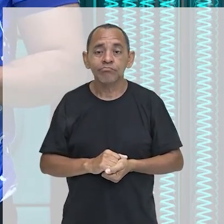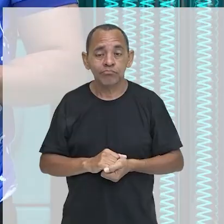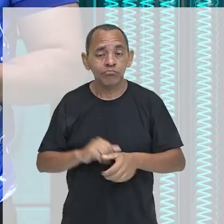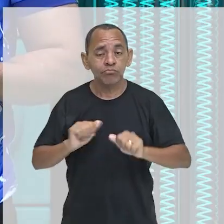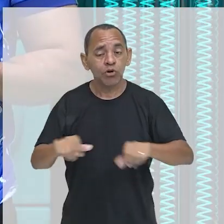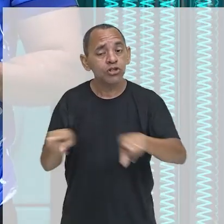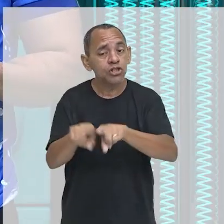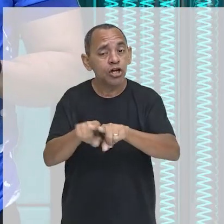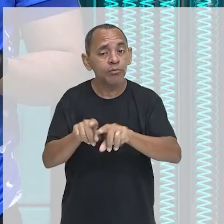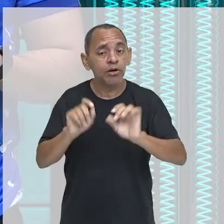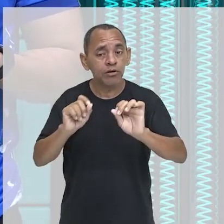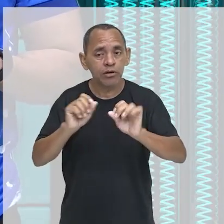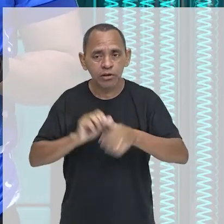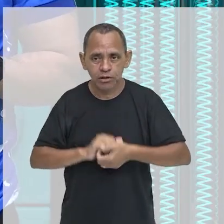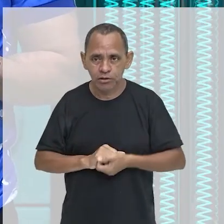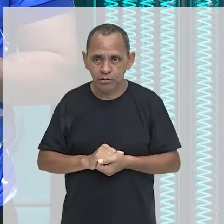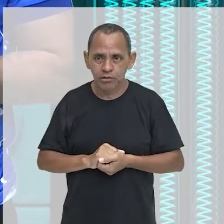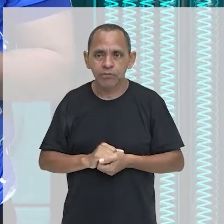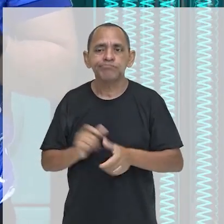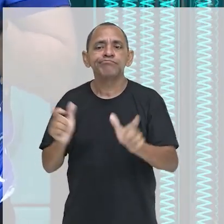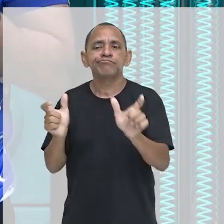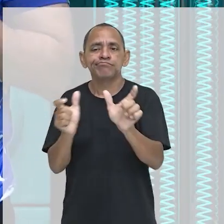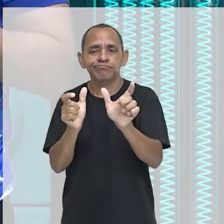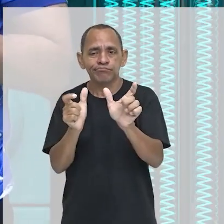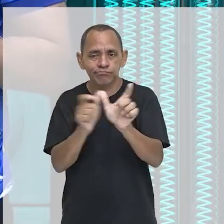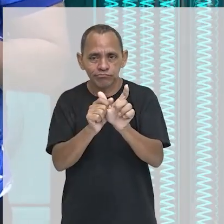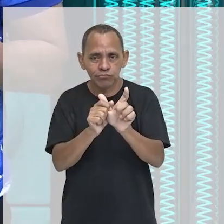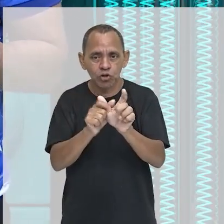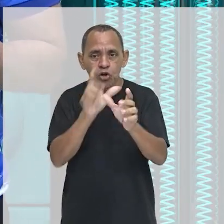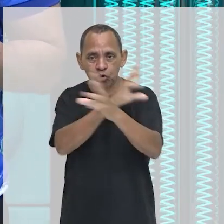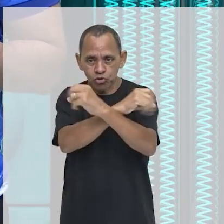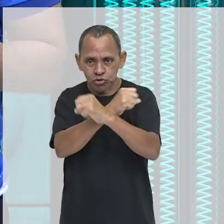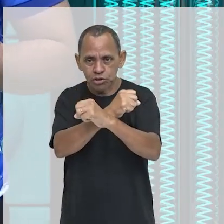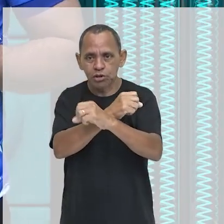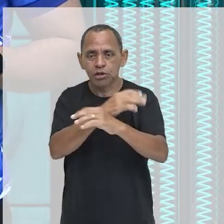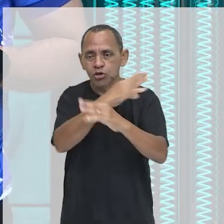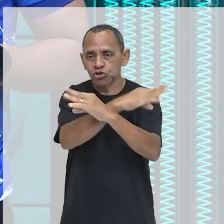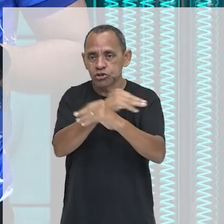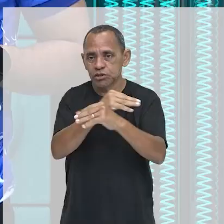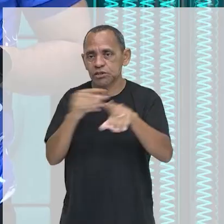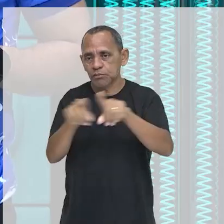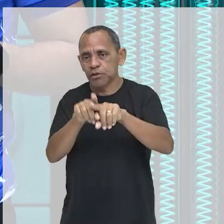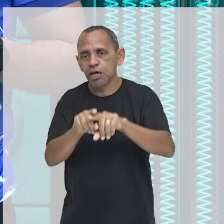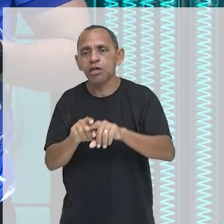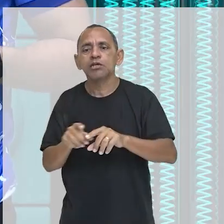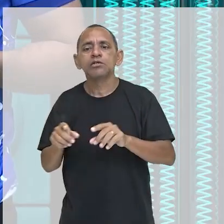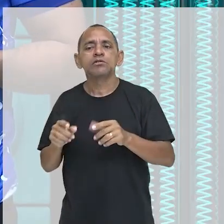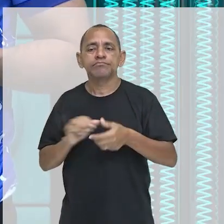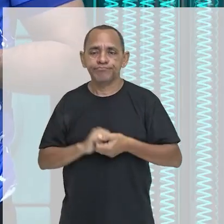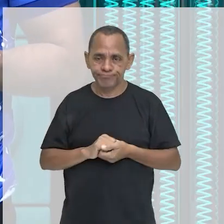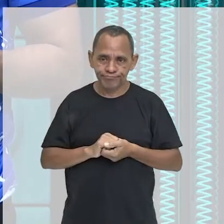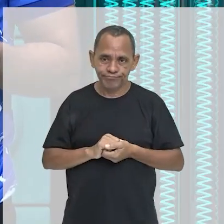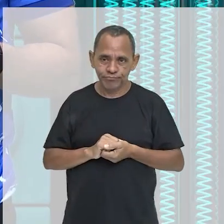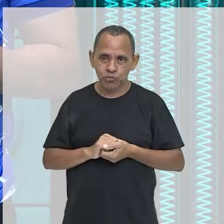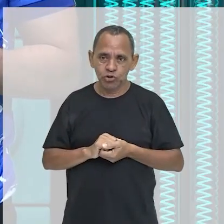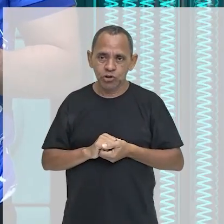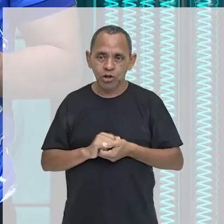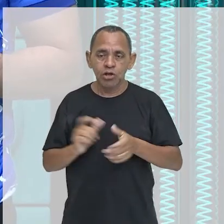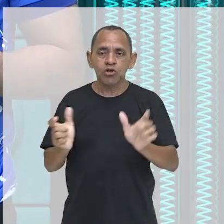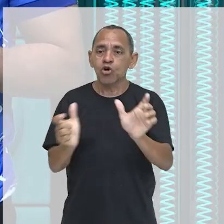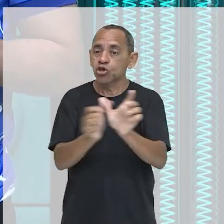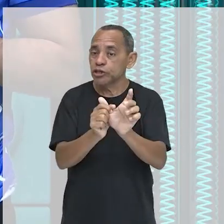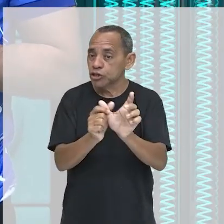também uma conjunção, tá certo? Enfim, são conectivos de modo geral. Orações subordinadas causais